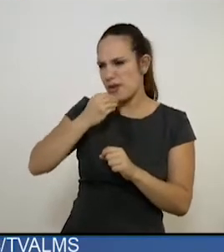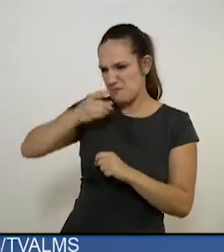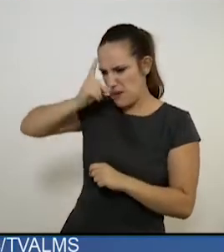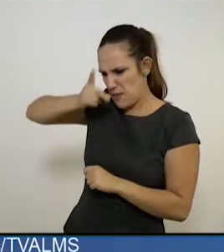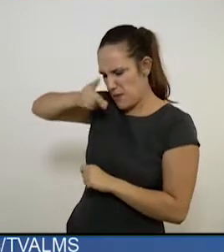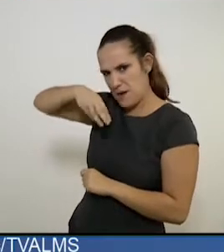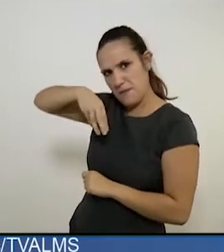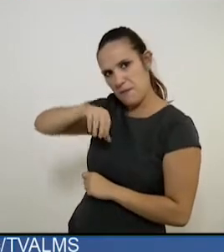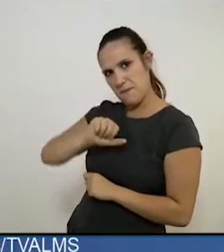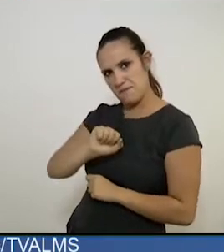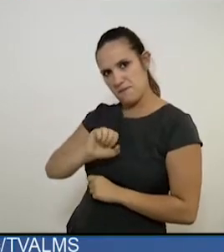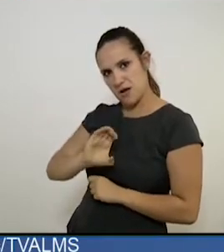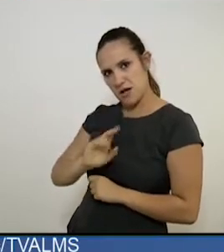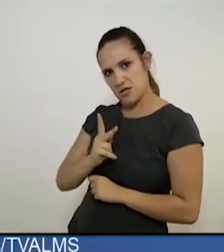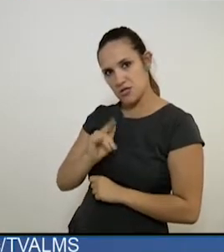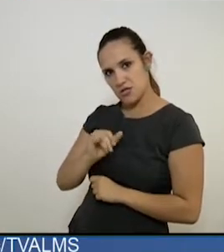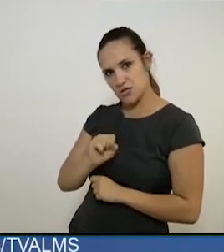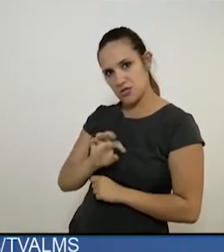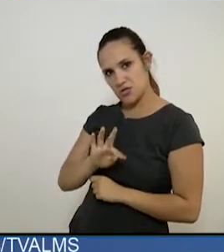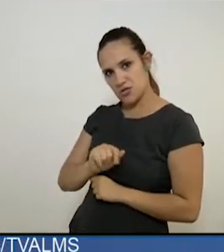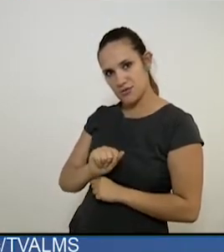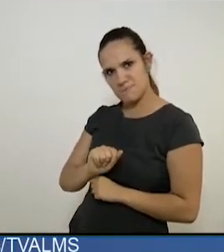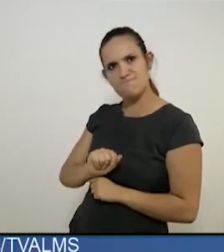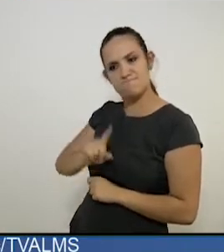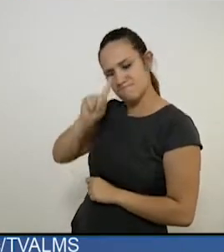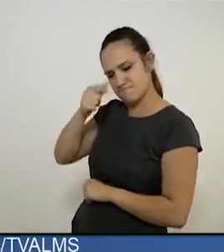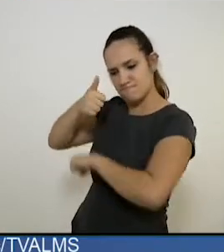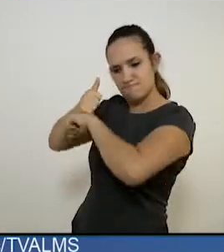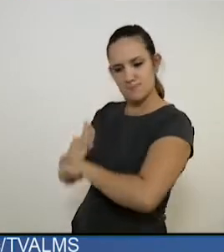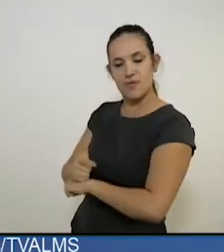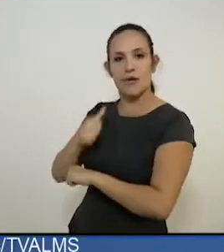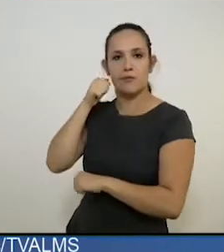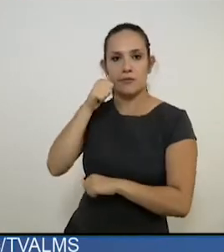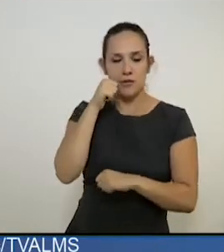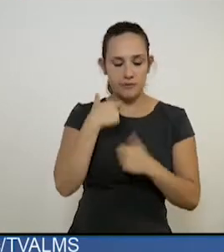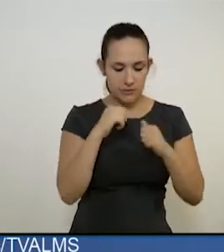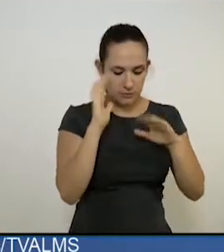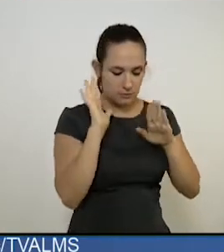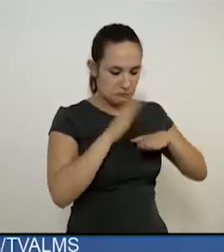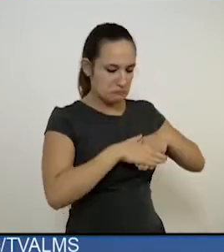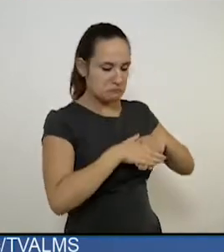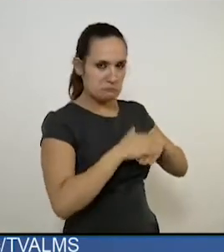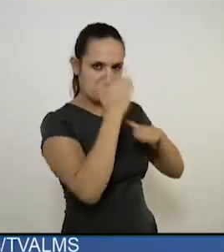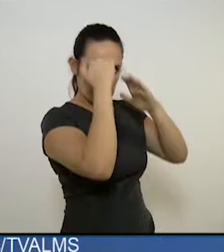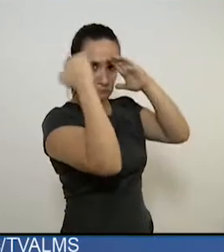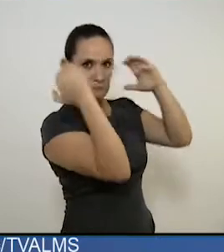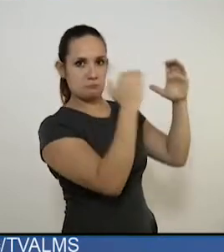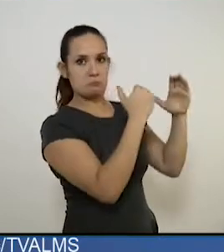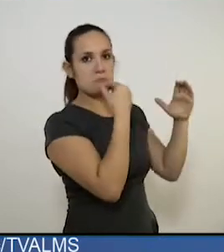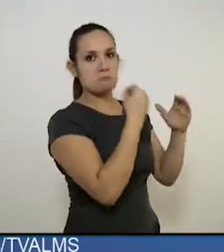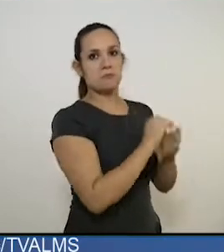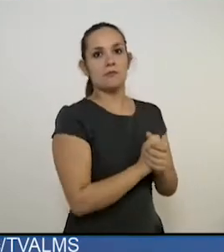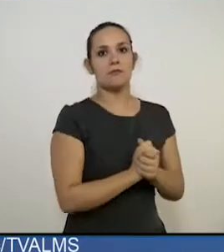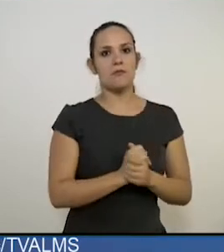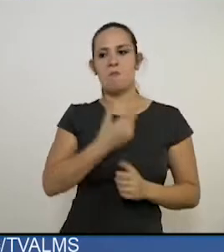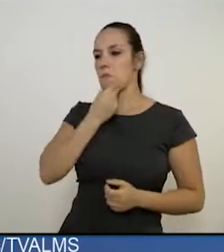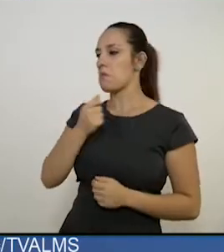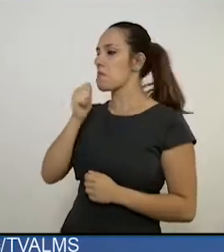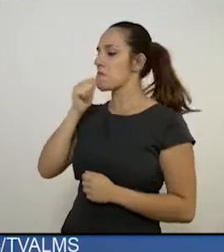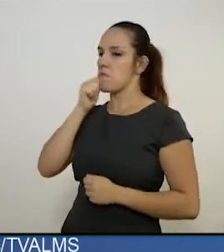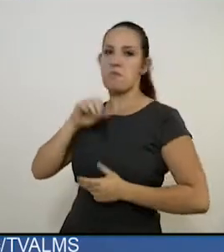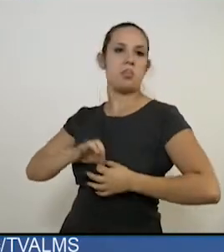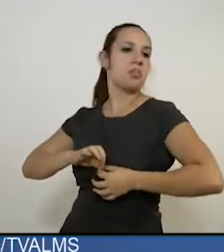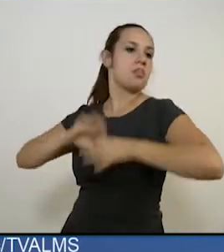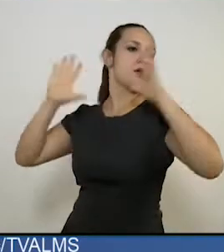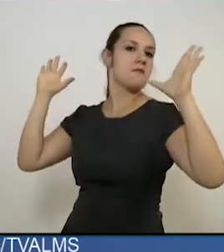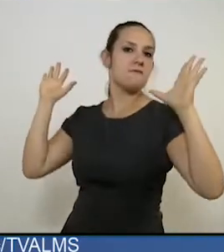são, ensinadas a ter um comportamento de submissão e limitação. Enquanto nossos meninos possuem ampla